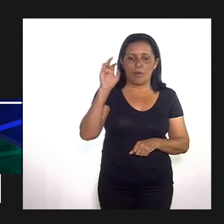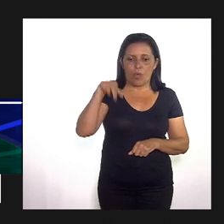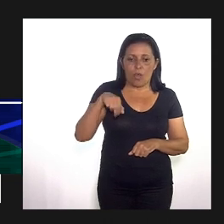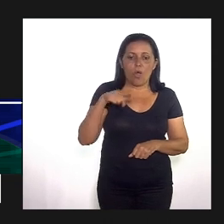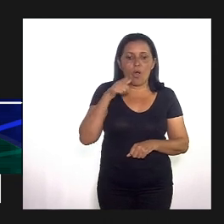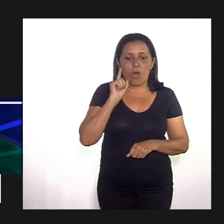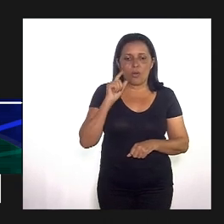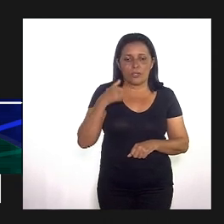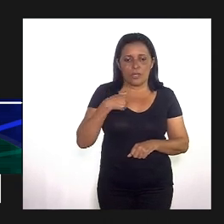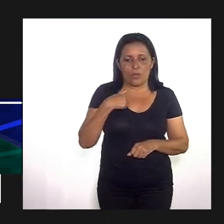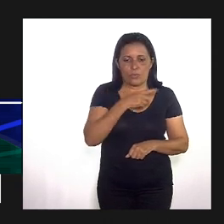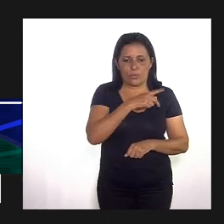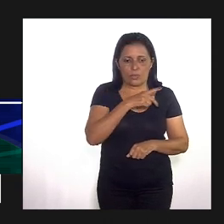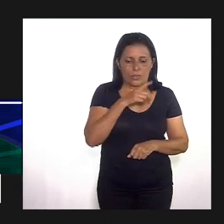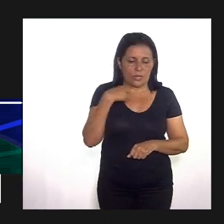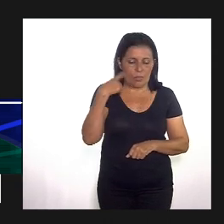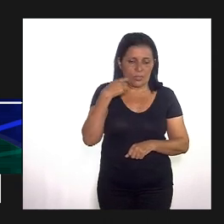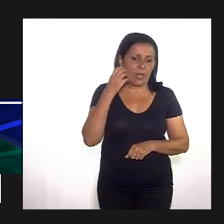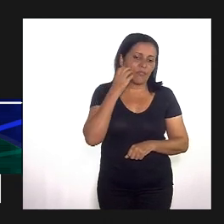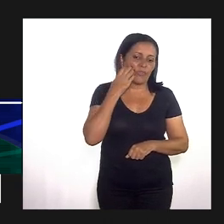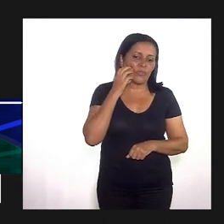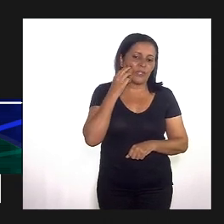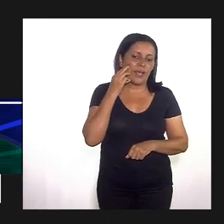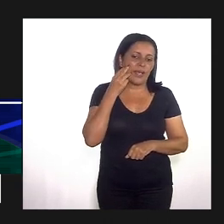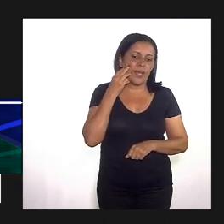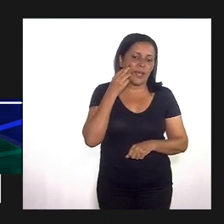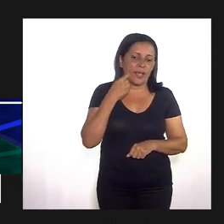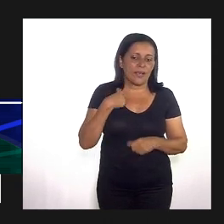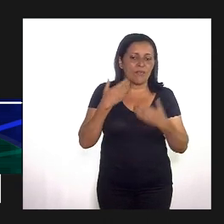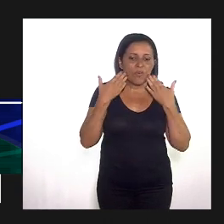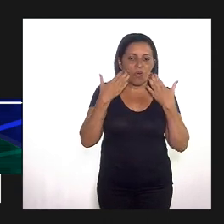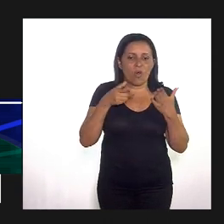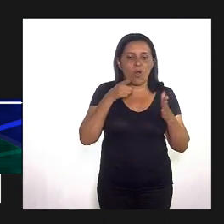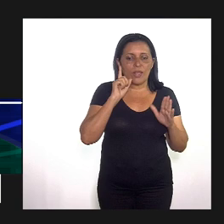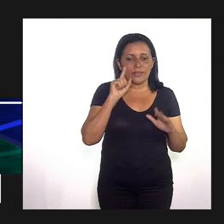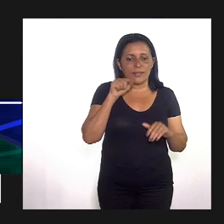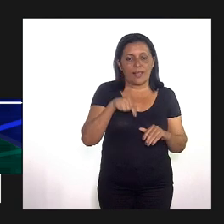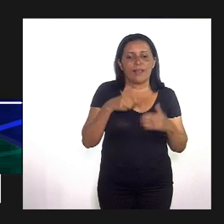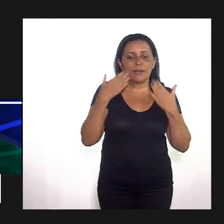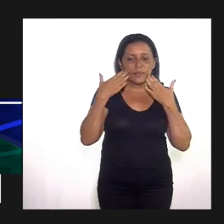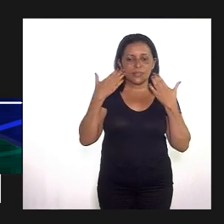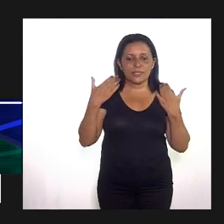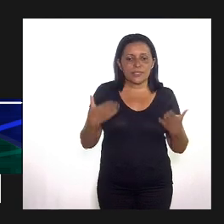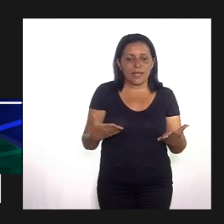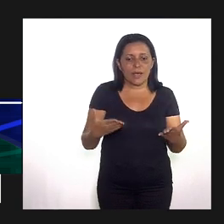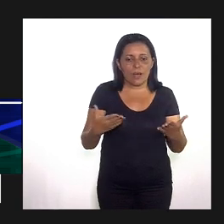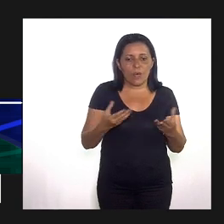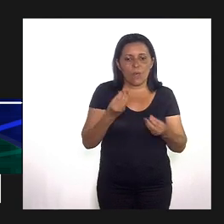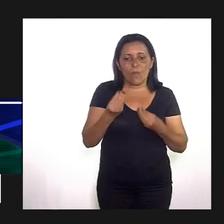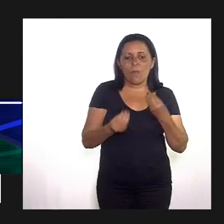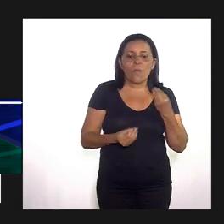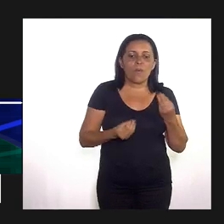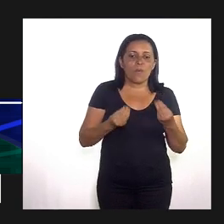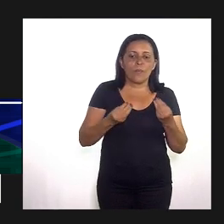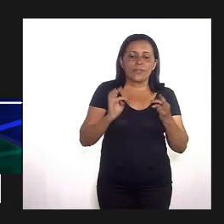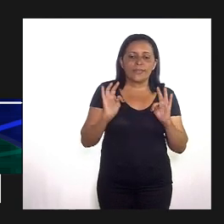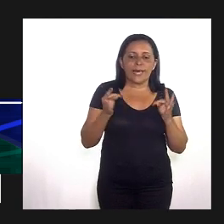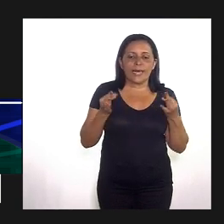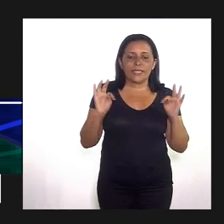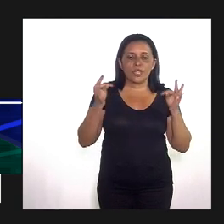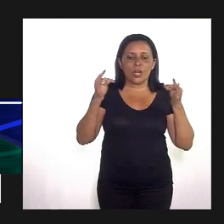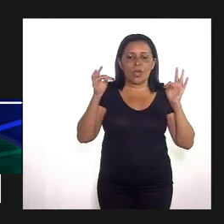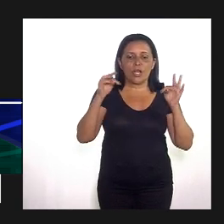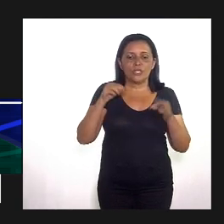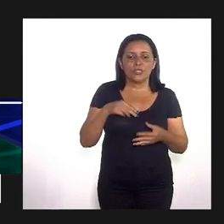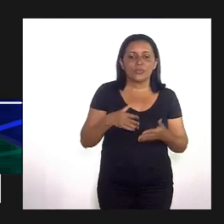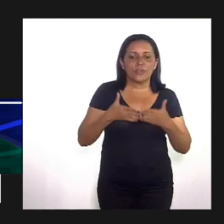estivemos lá numa apresentação do cluster tecnológico naval e ele